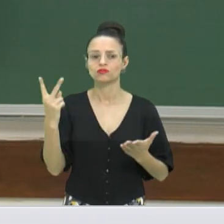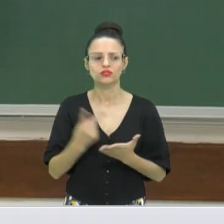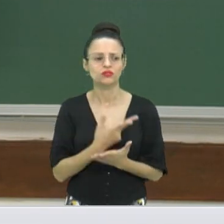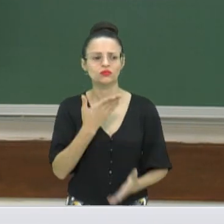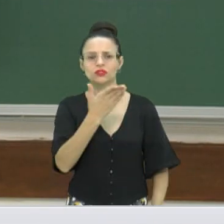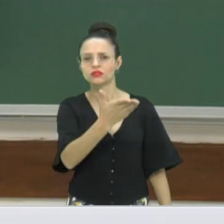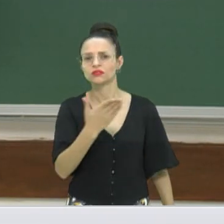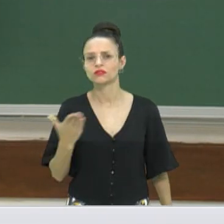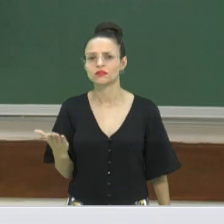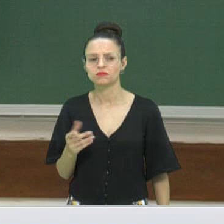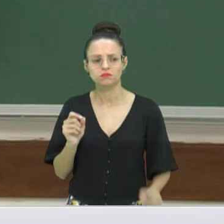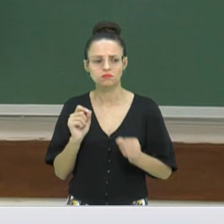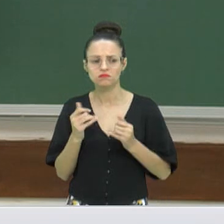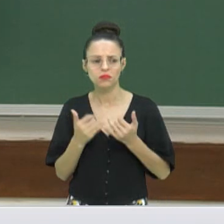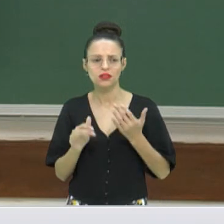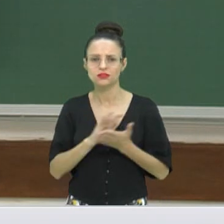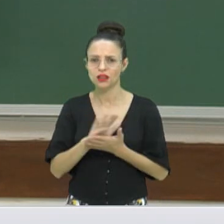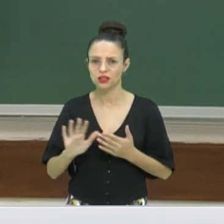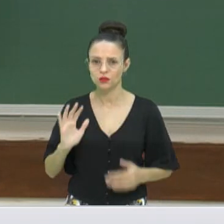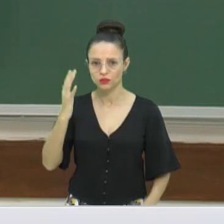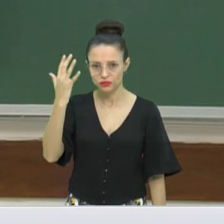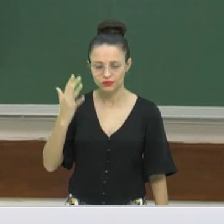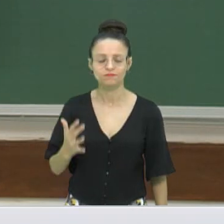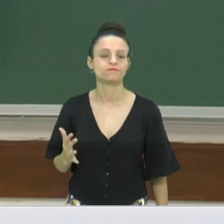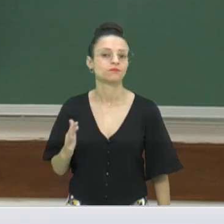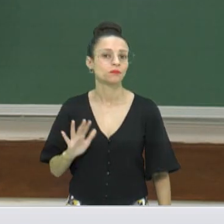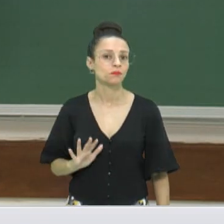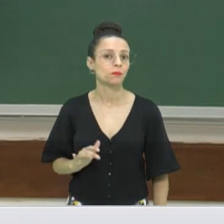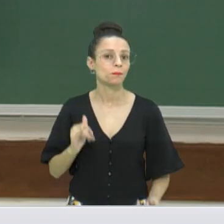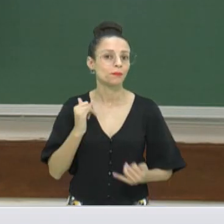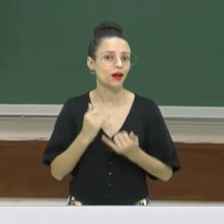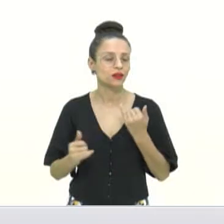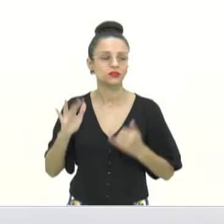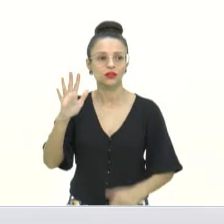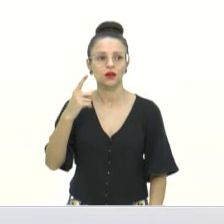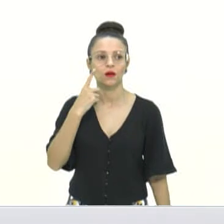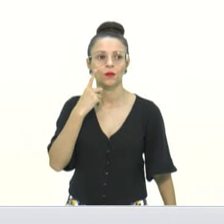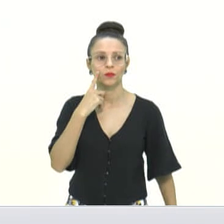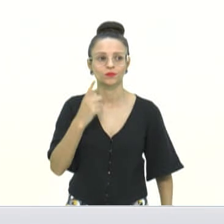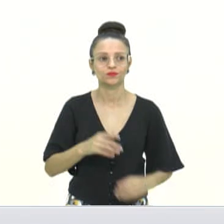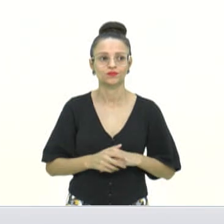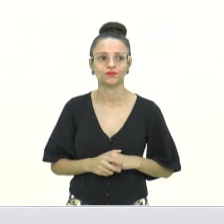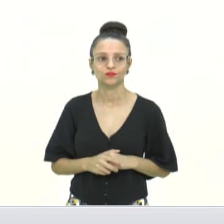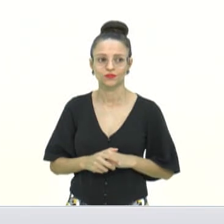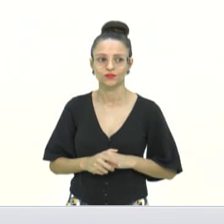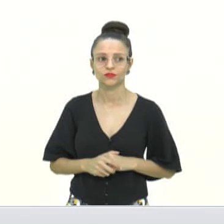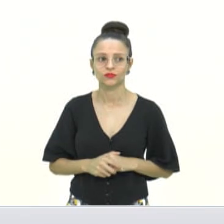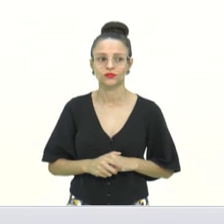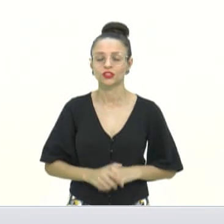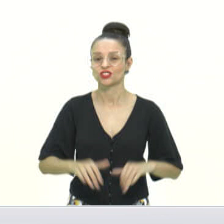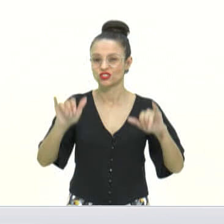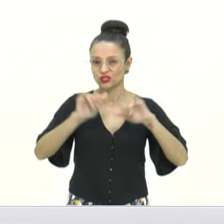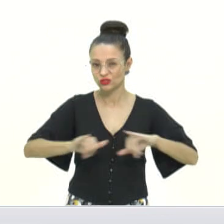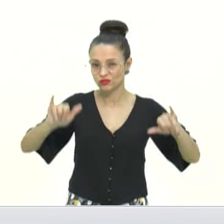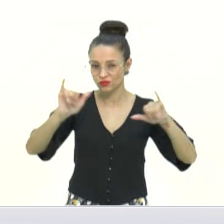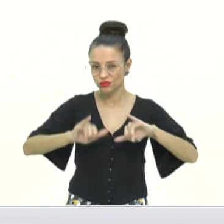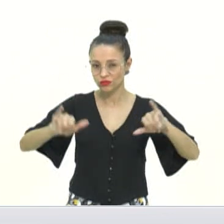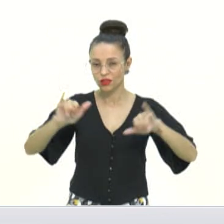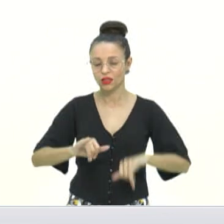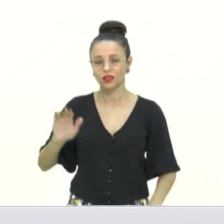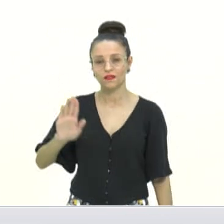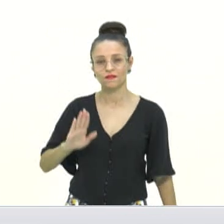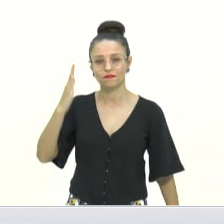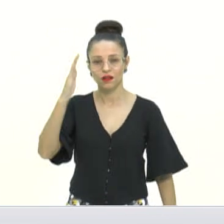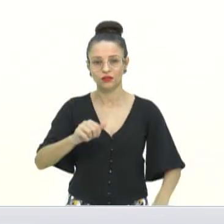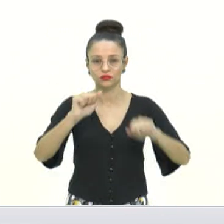nem parece que nada aconteceu. Parece. Olha só, ao serem divulgadas notícias falsas